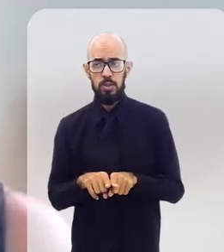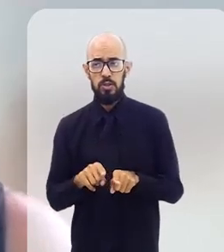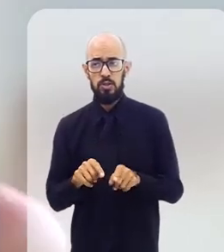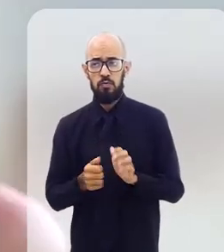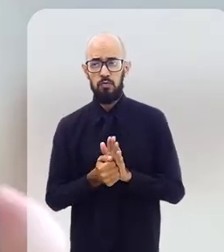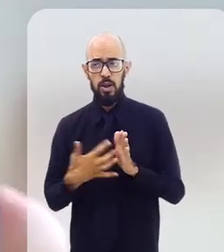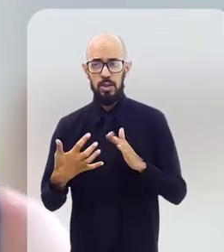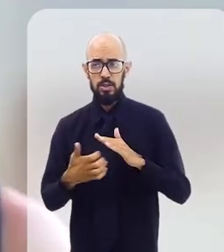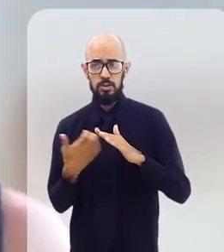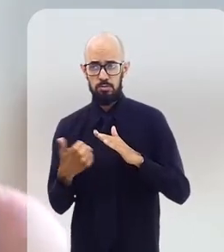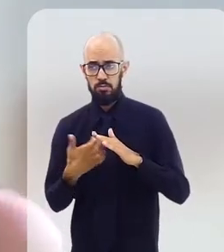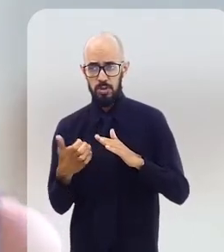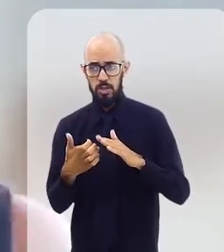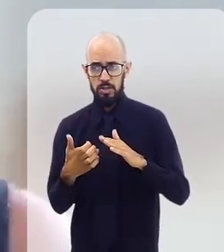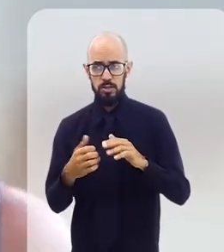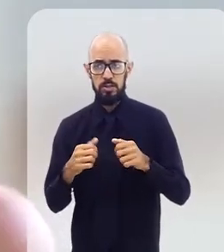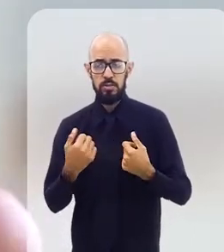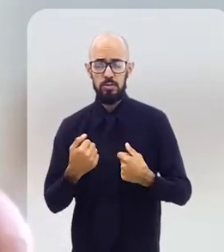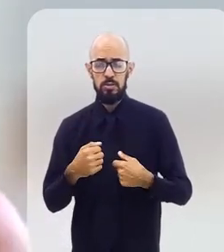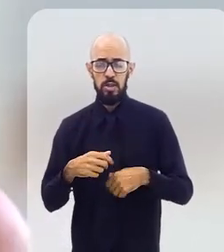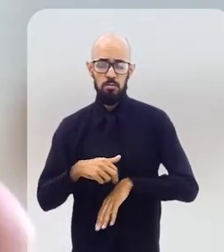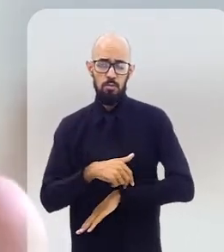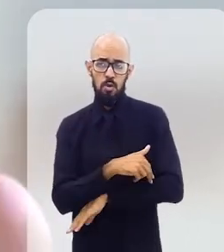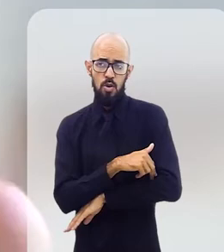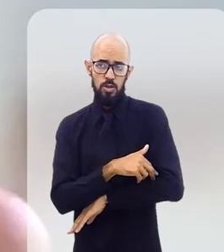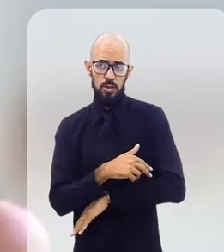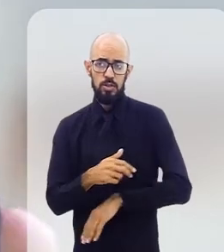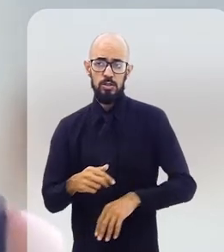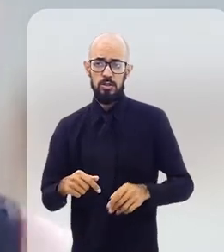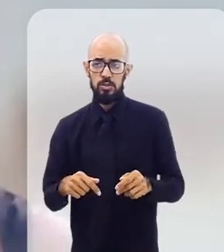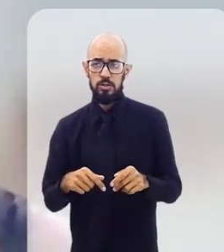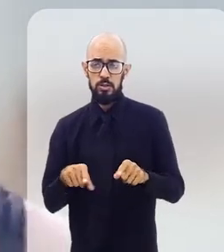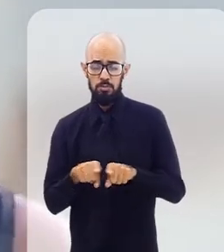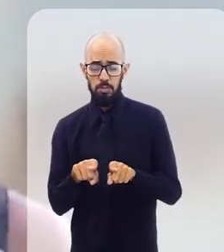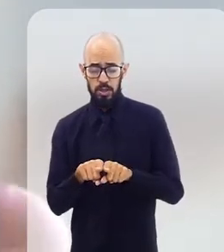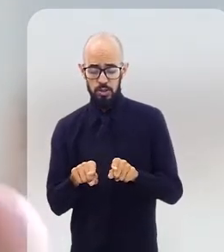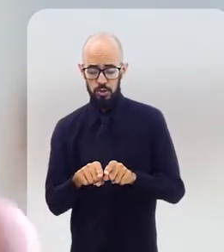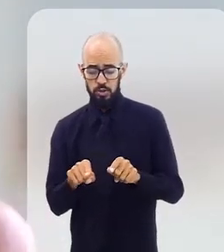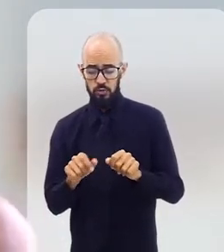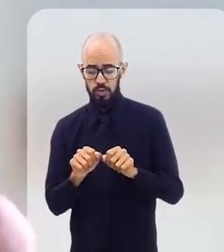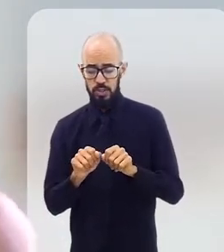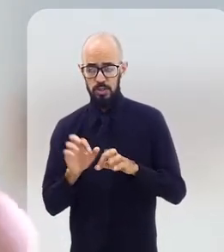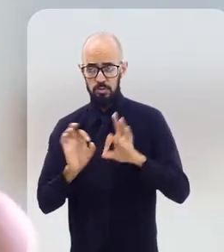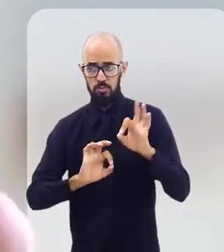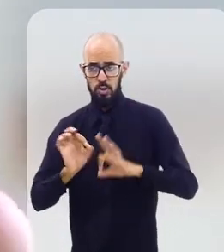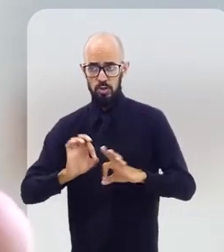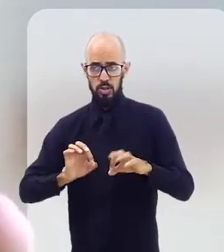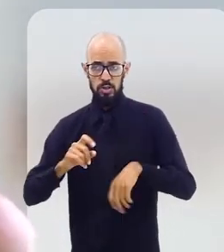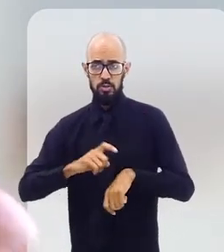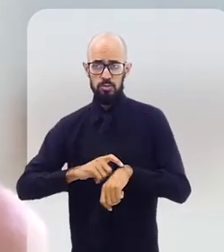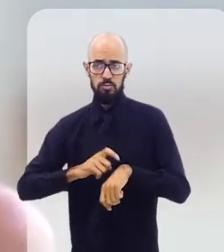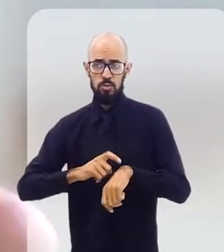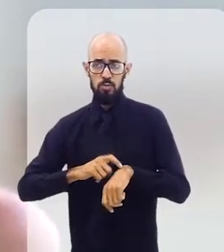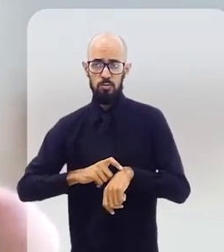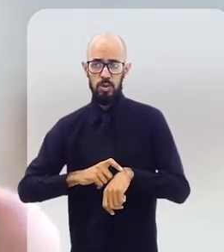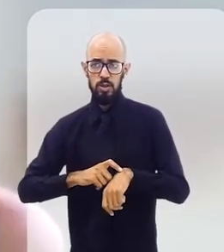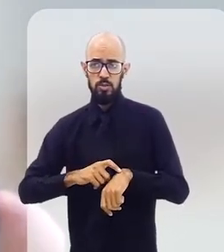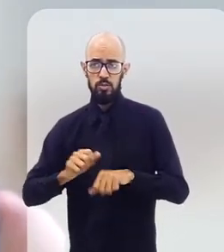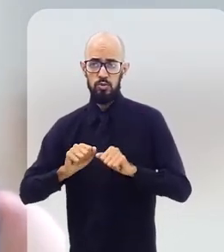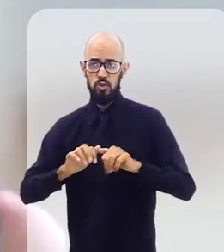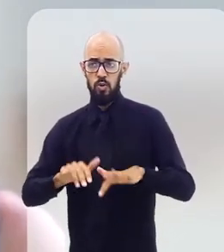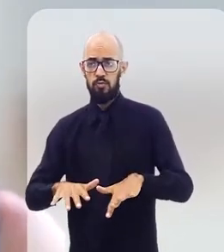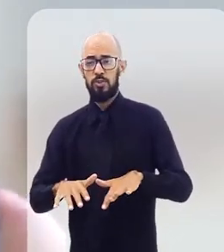que ligava as empresas da cadeia da indústria da moda. A gente pegou, esse projeto pegou exatamente esse momento, né, de